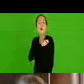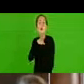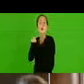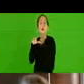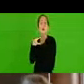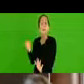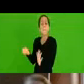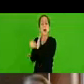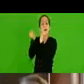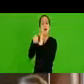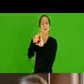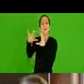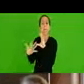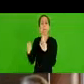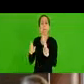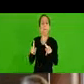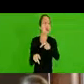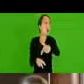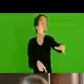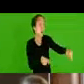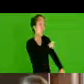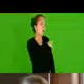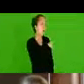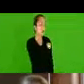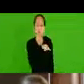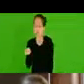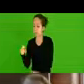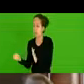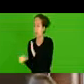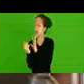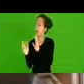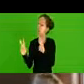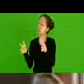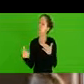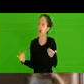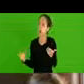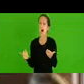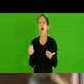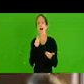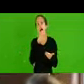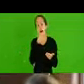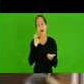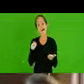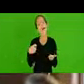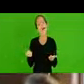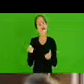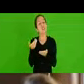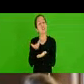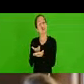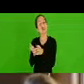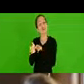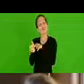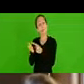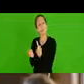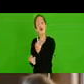Aí sim eu posso dizer que eu estou fazendo um estudo de caso. Porque é uma excepcionalidade ali, a priori,